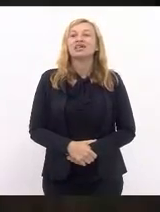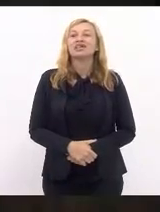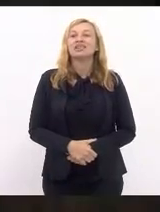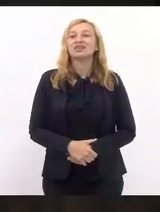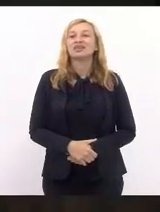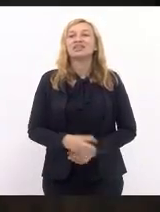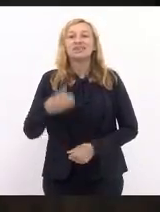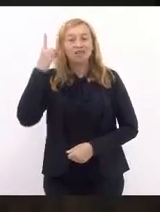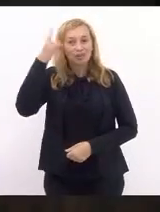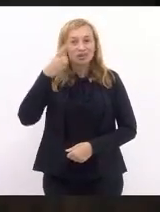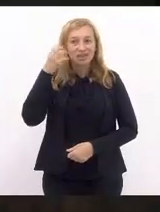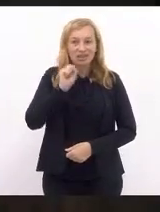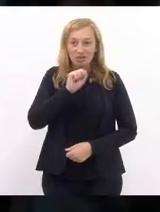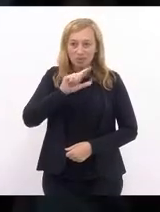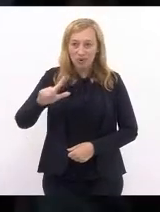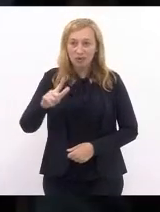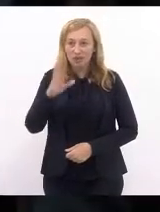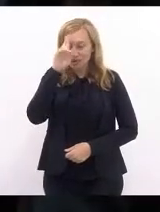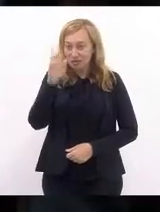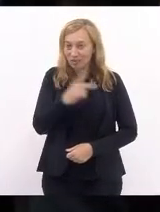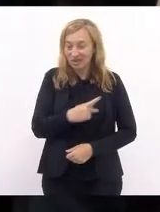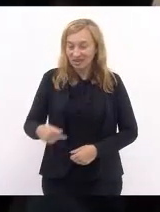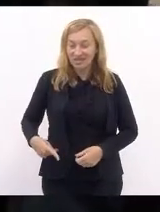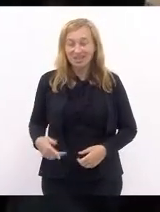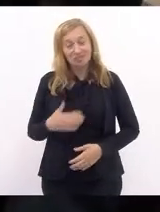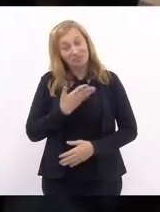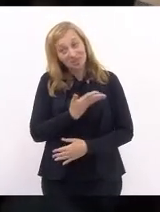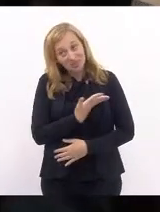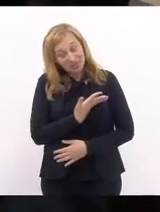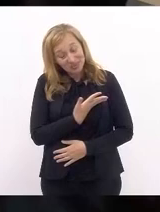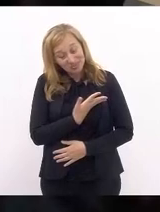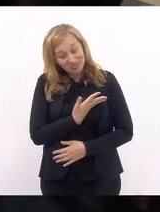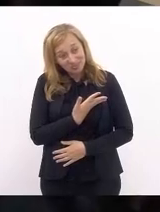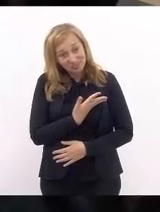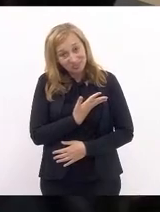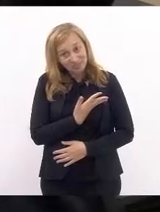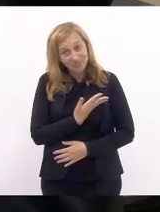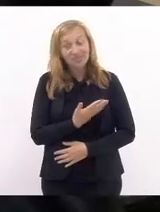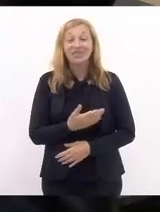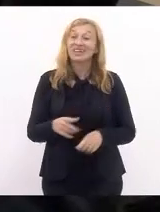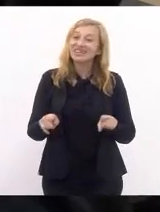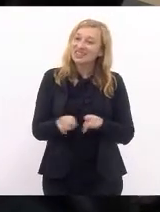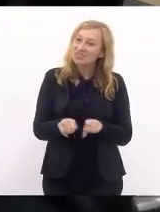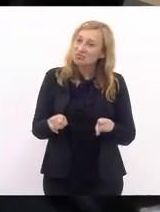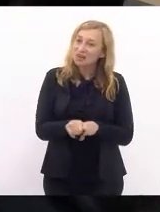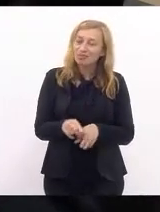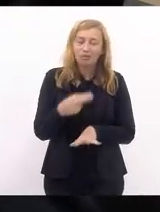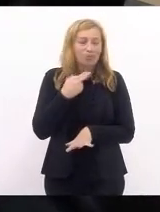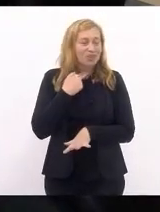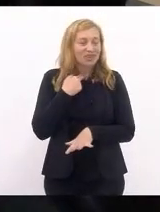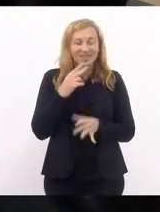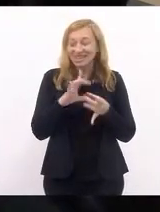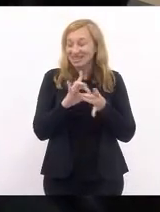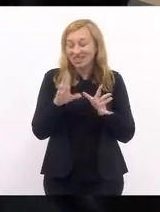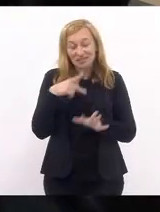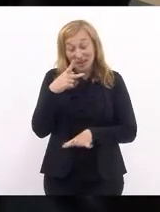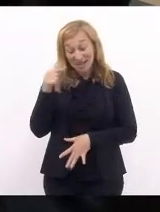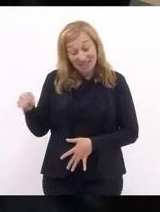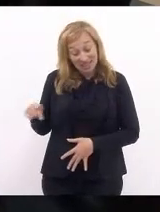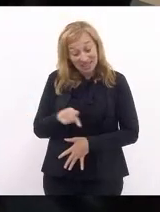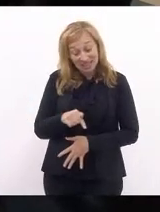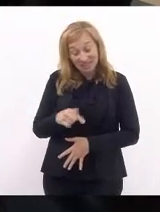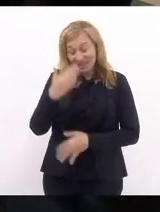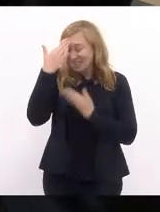Malafaia senhor presidente caros colegas eu também não poderia deixar de vir aqui